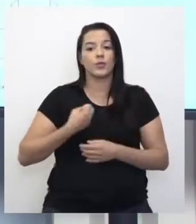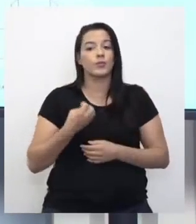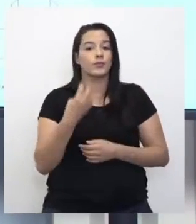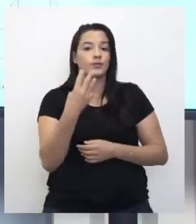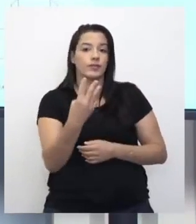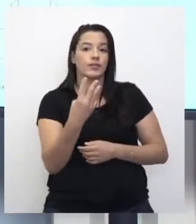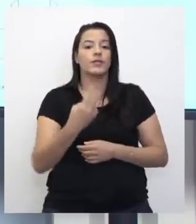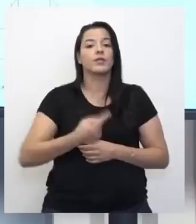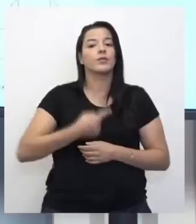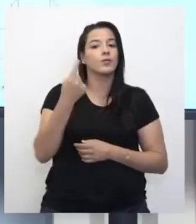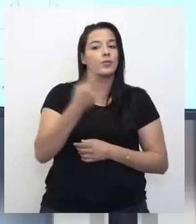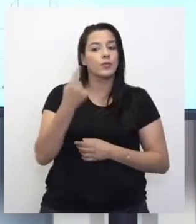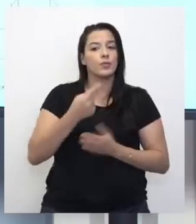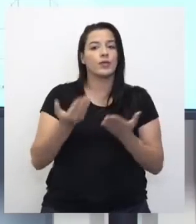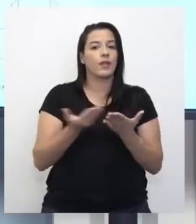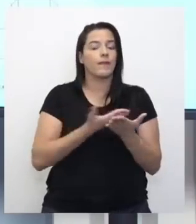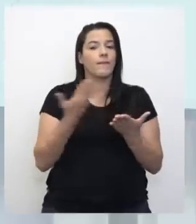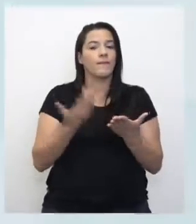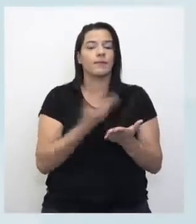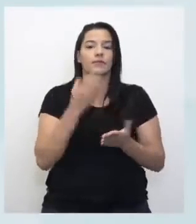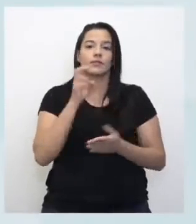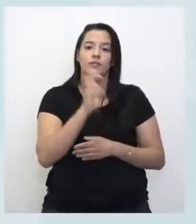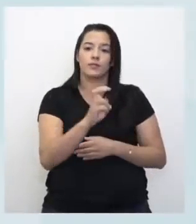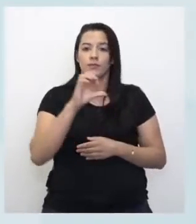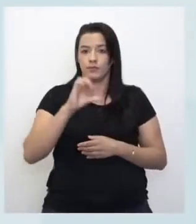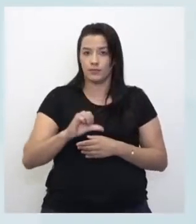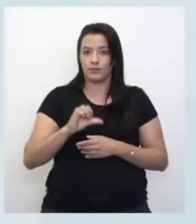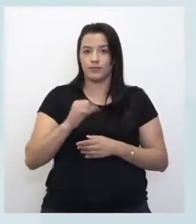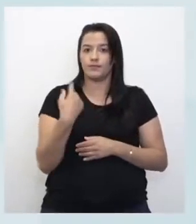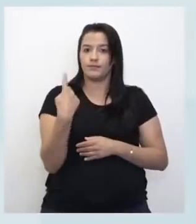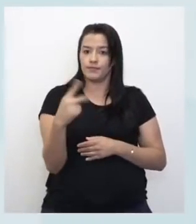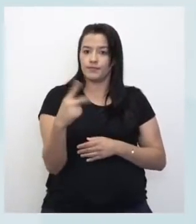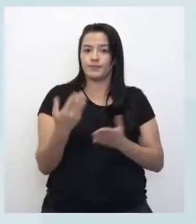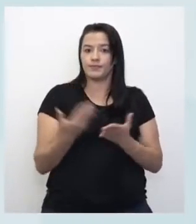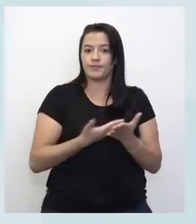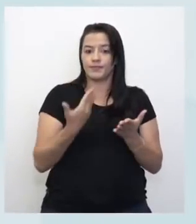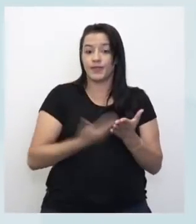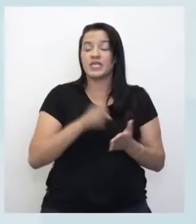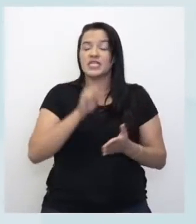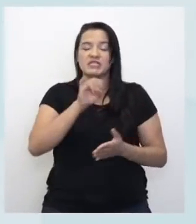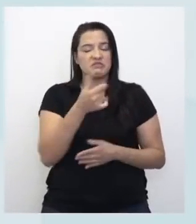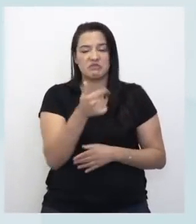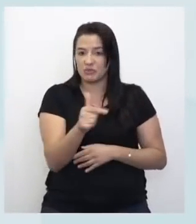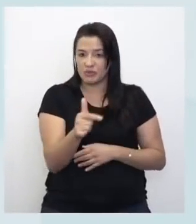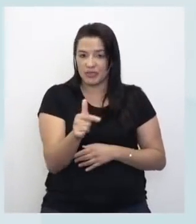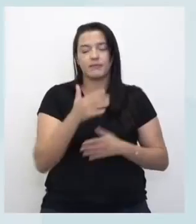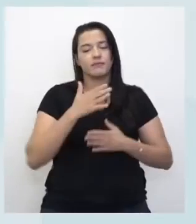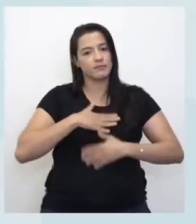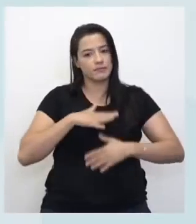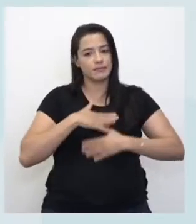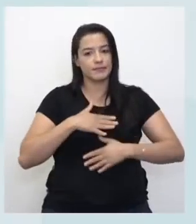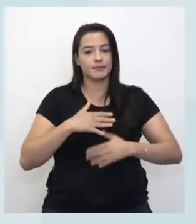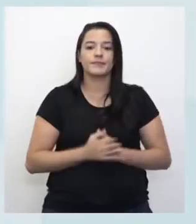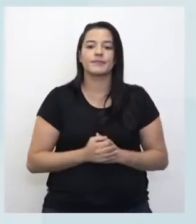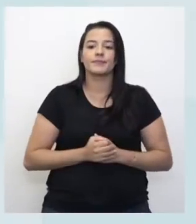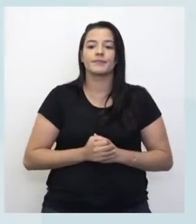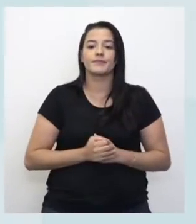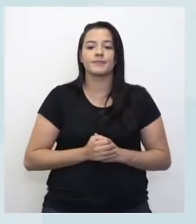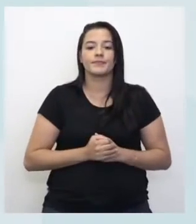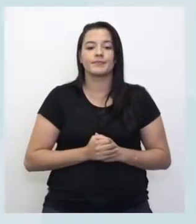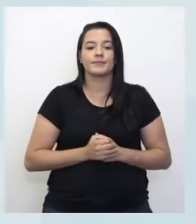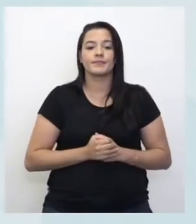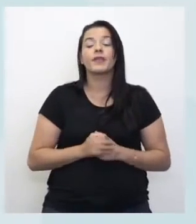1, está lá na página 59 do seu material. Mas se você não tiver, tudo bem.